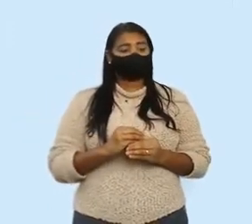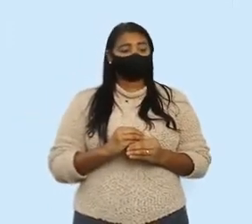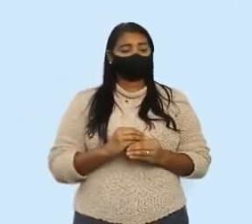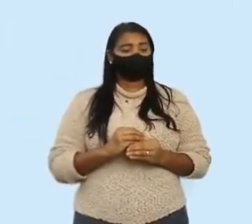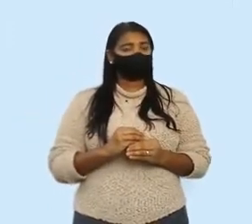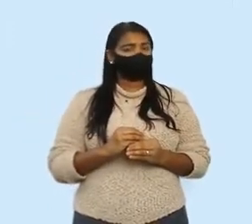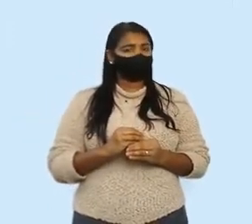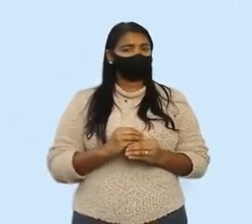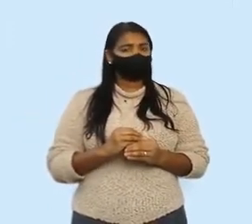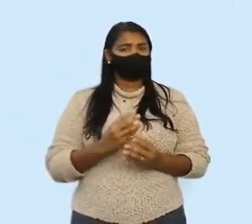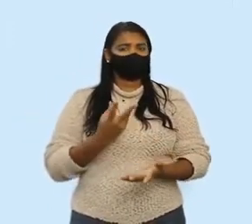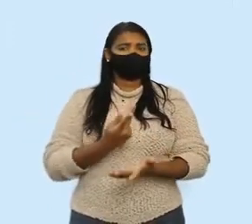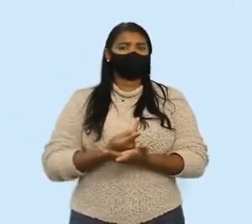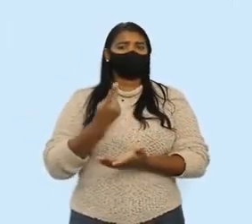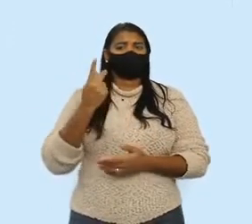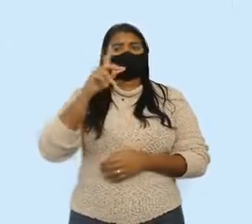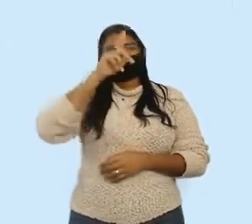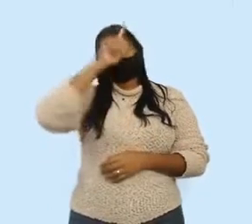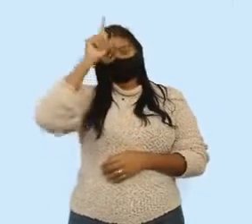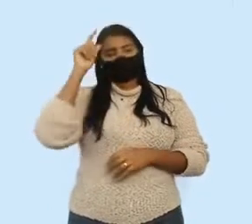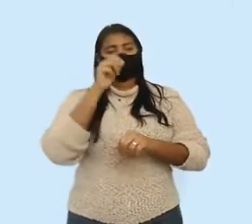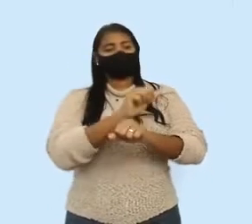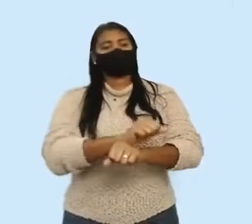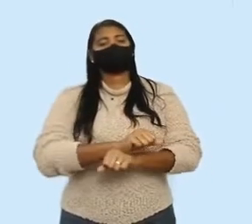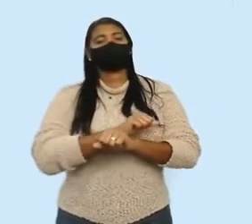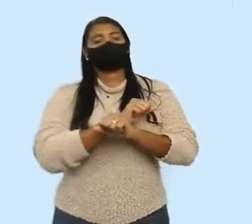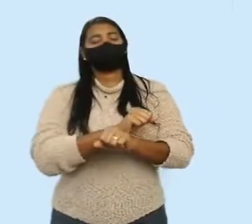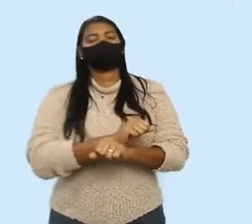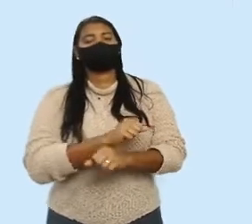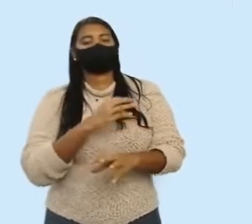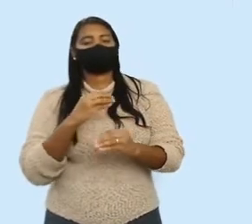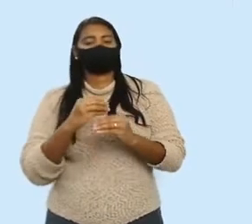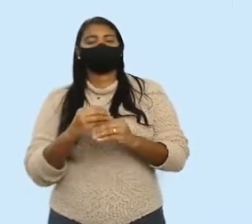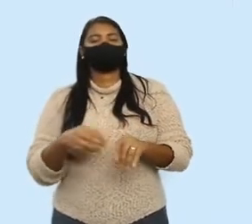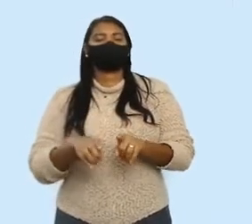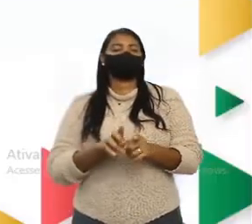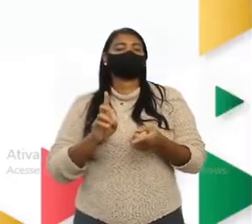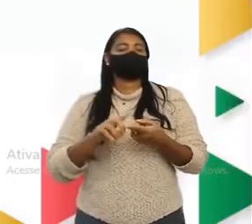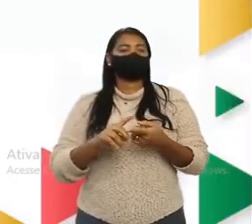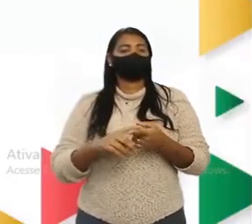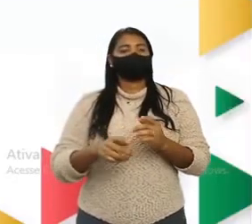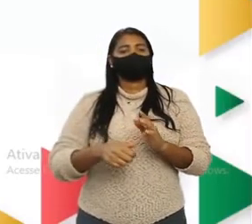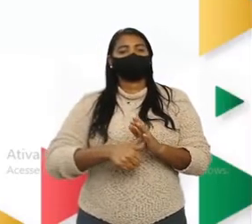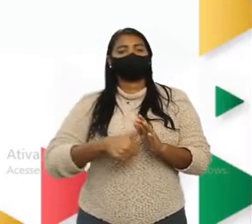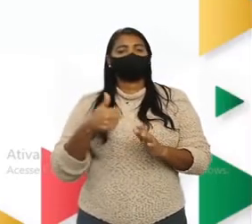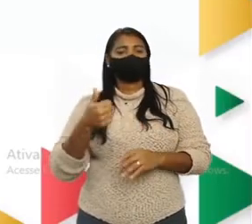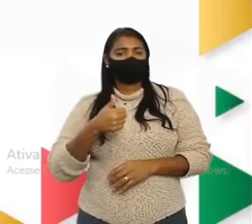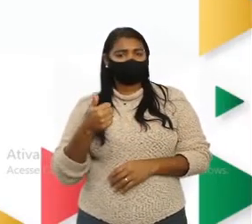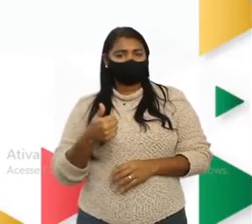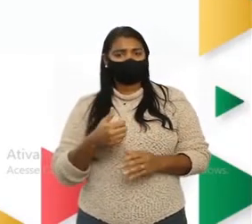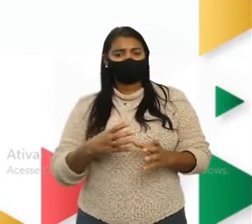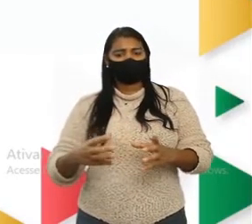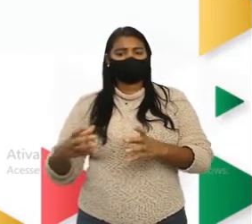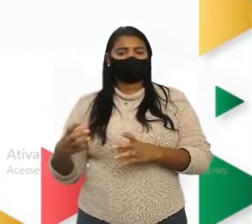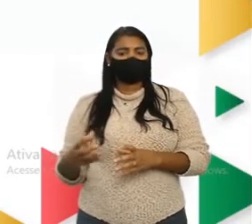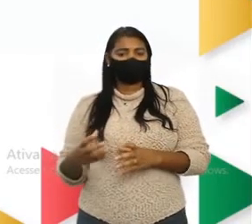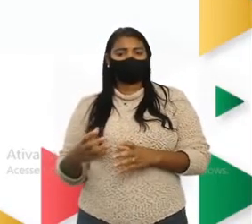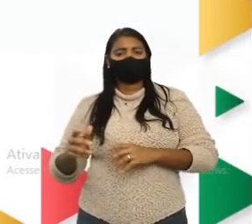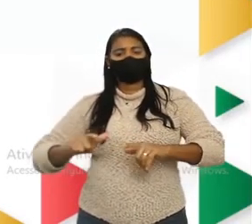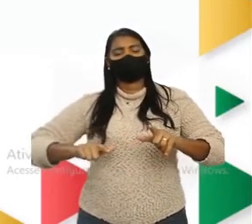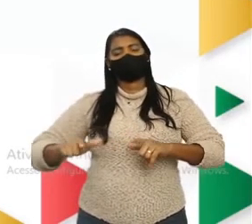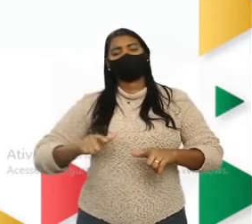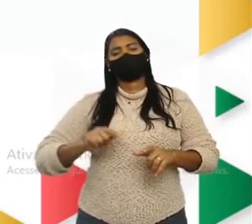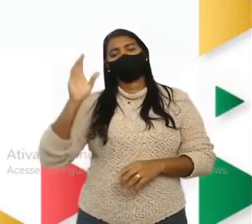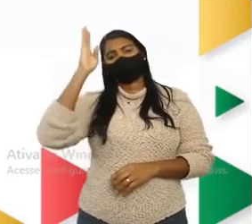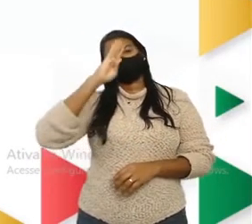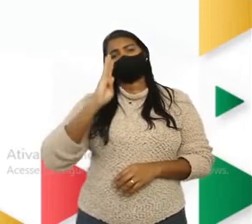uma greve liderada por escravizados, certo? Onde a gente tem os primórdios da resistência dos trabalhadores